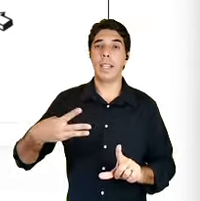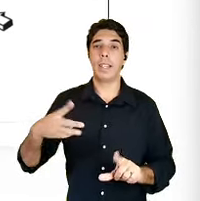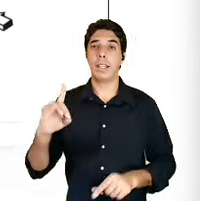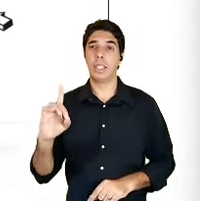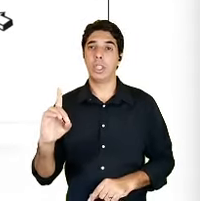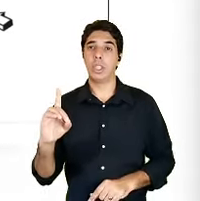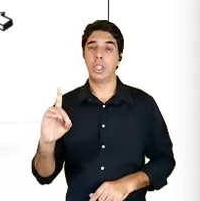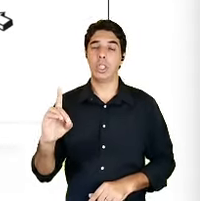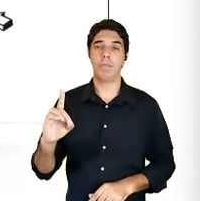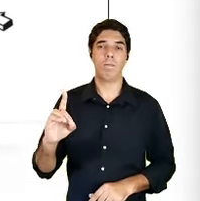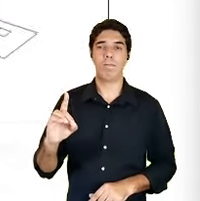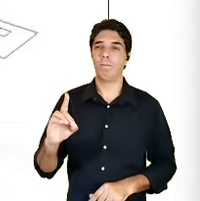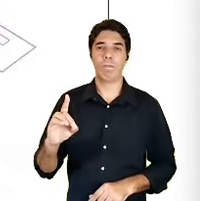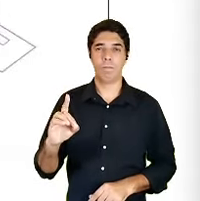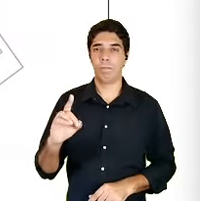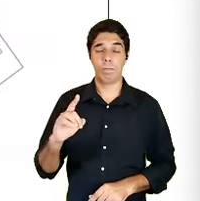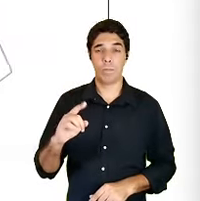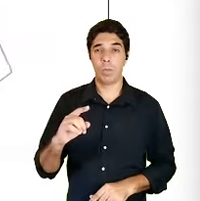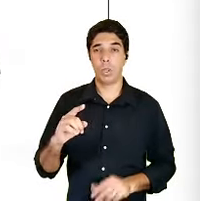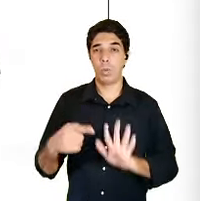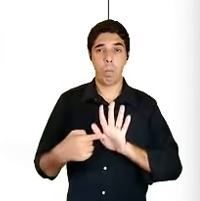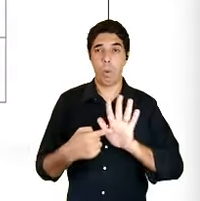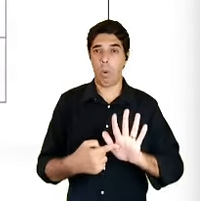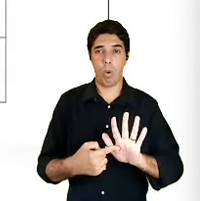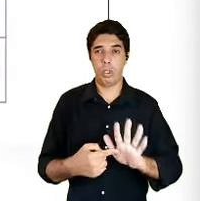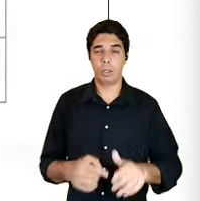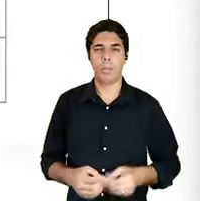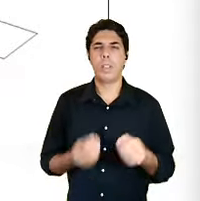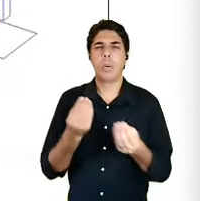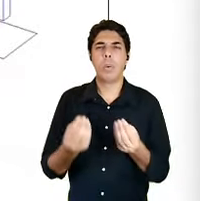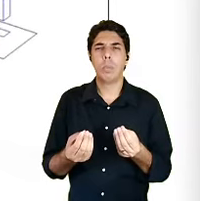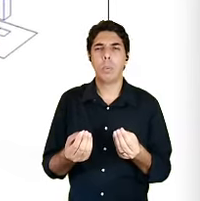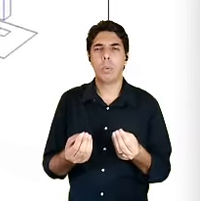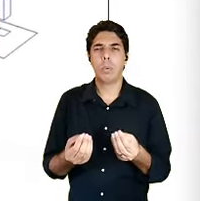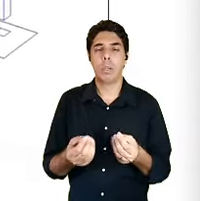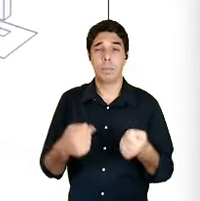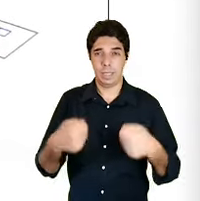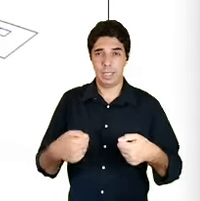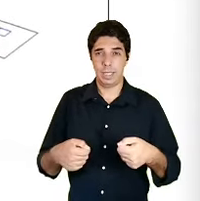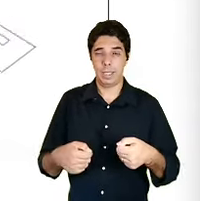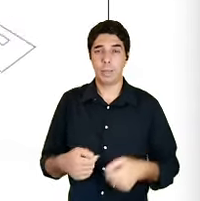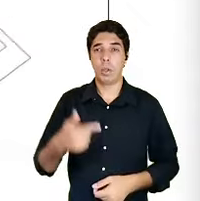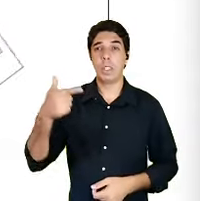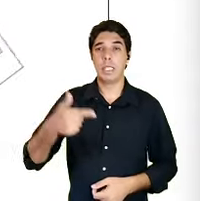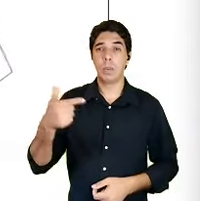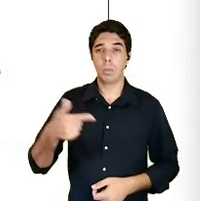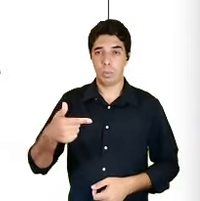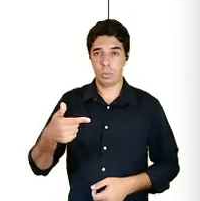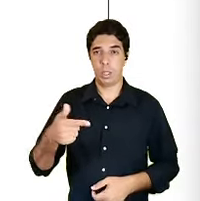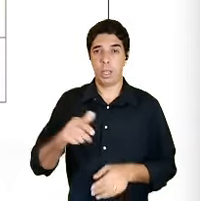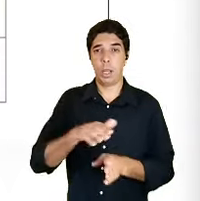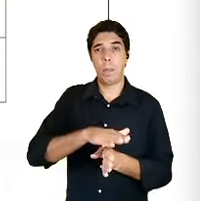sendo representado. Para tornar evidente essa terceira dimensão, então nós temos que fazer uma segunda